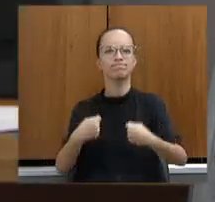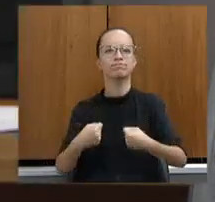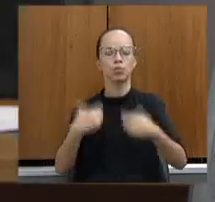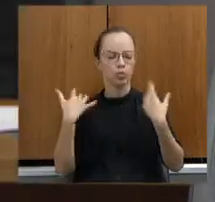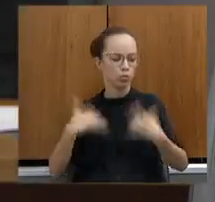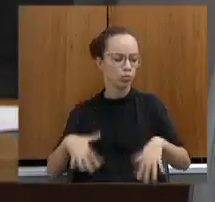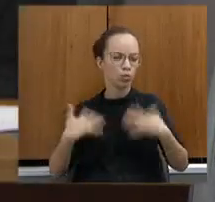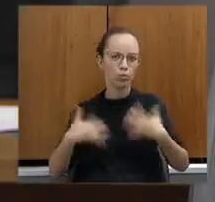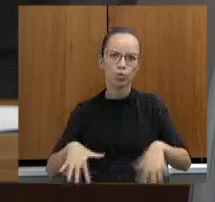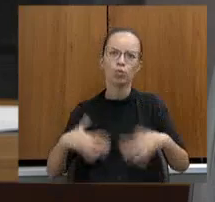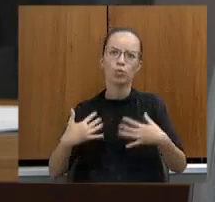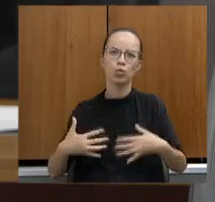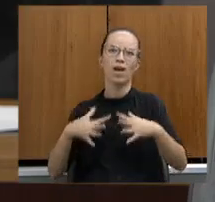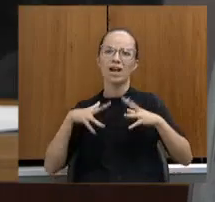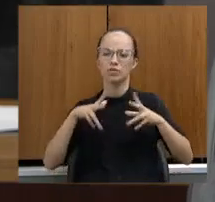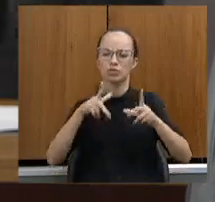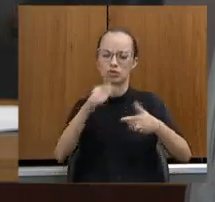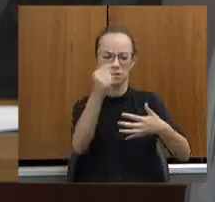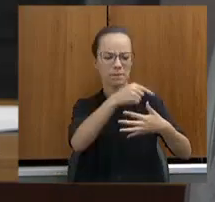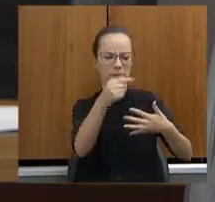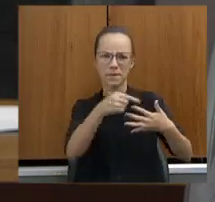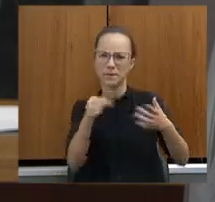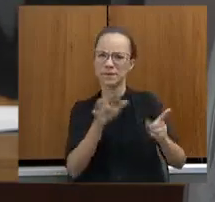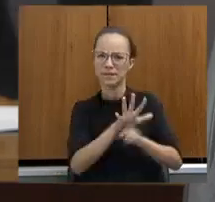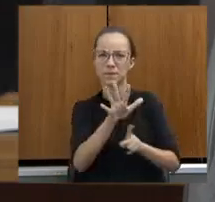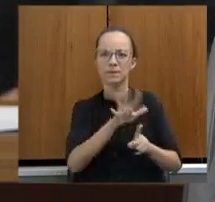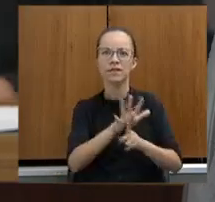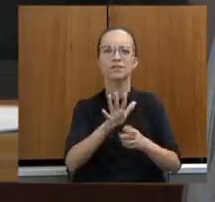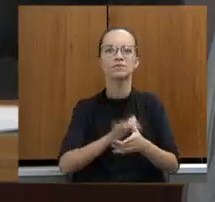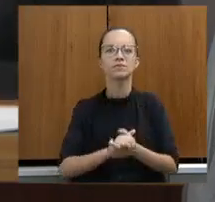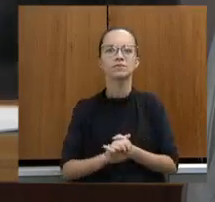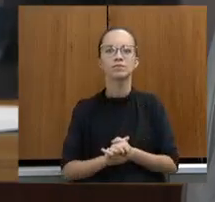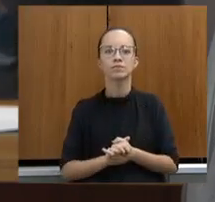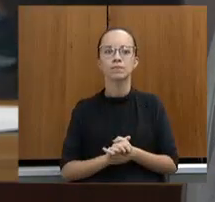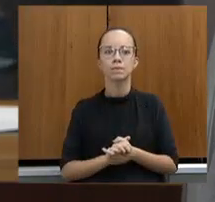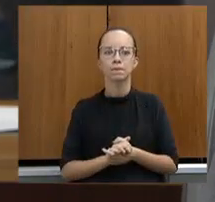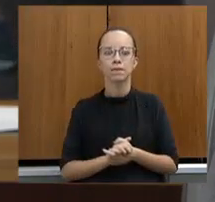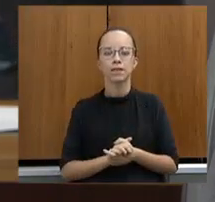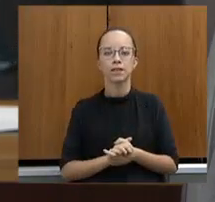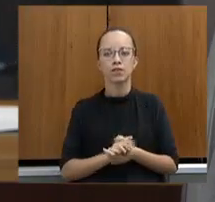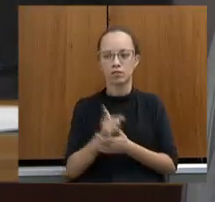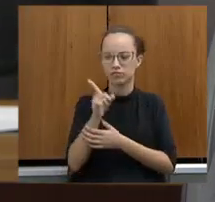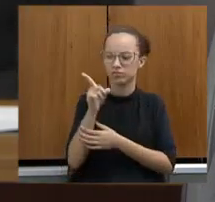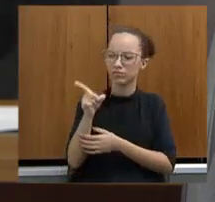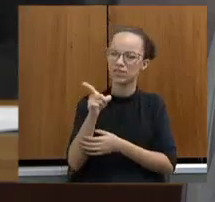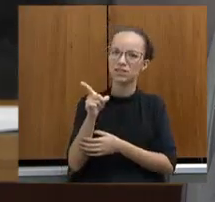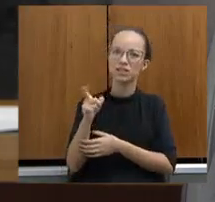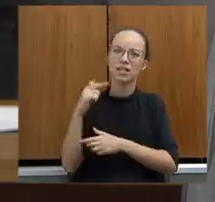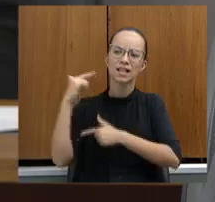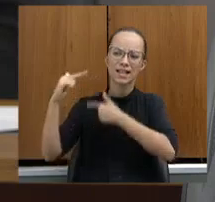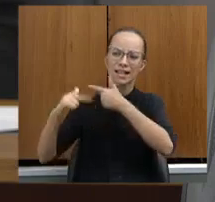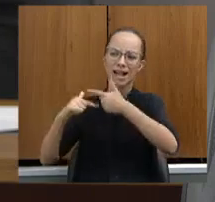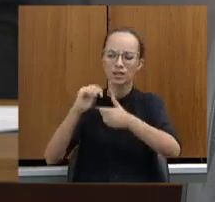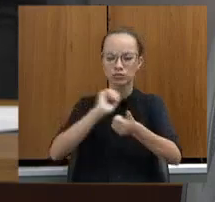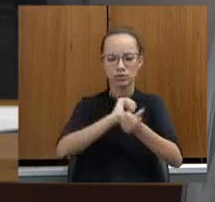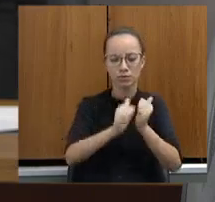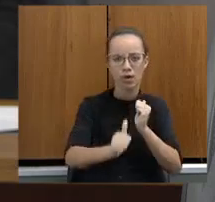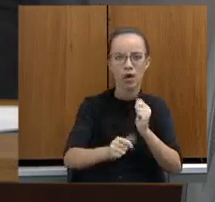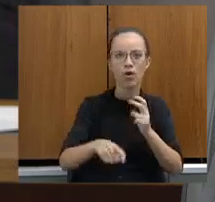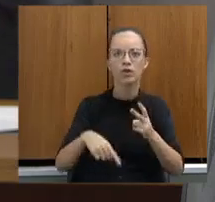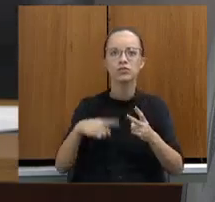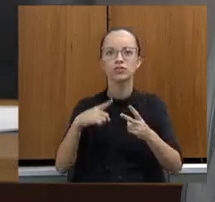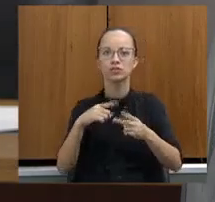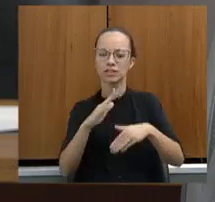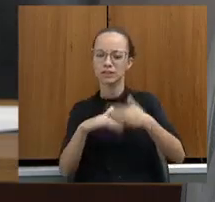incansável a todas as causas quais eles se dedicou Você deixa um legado no esporte deixa